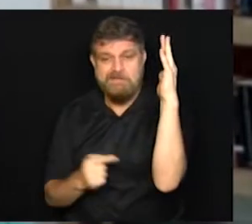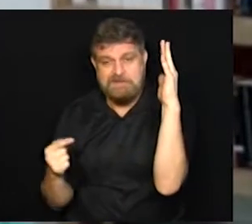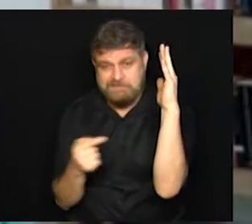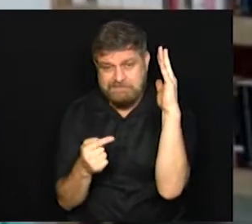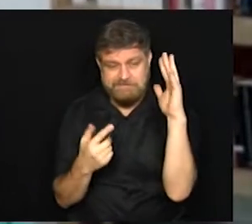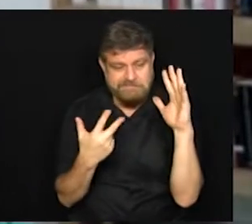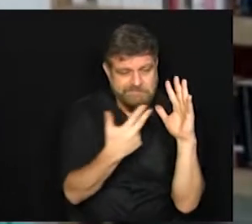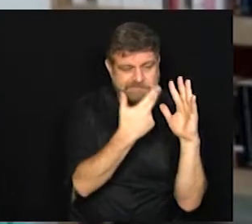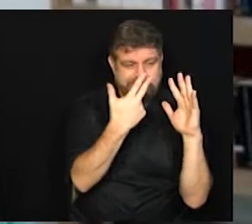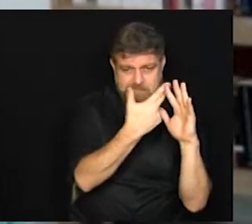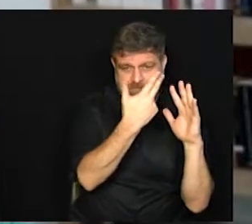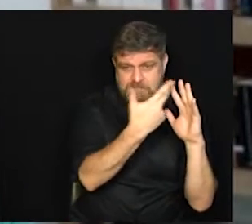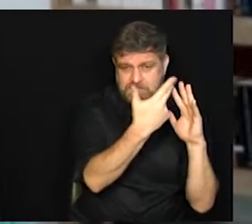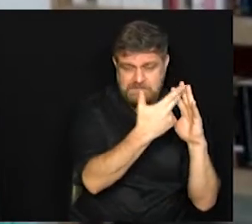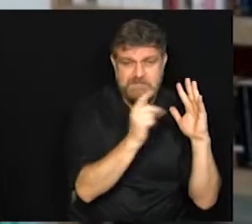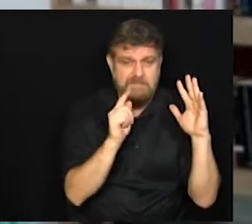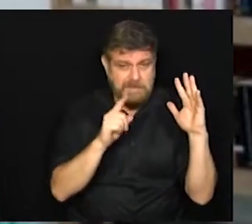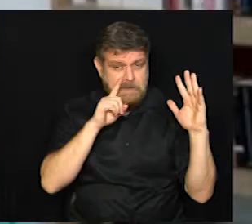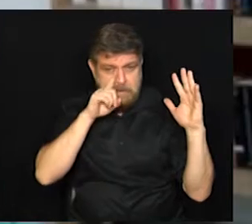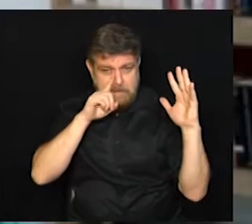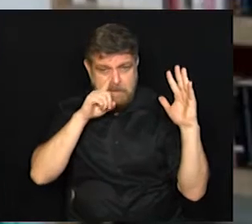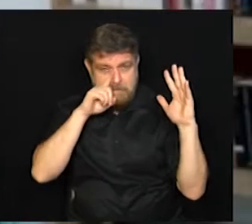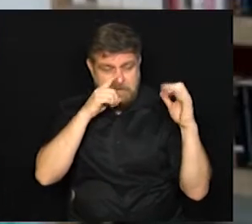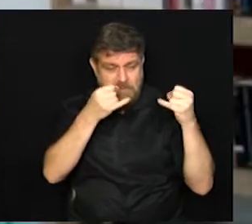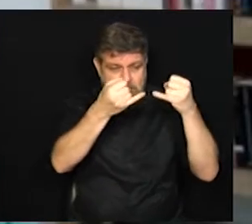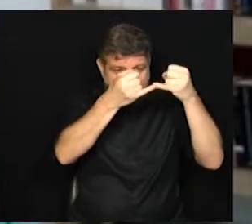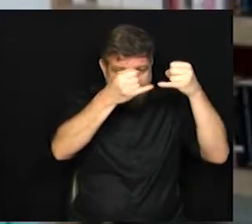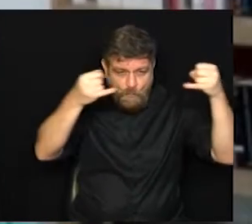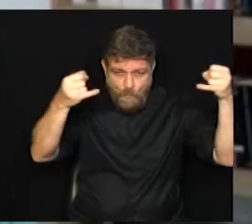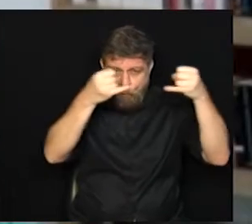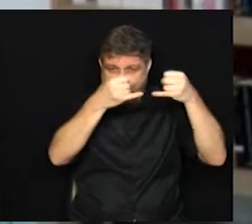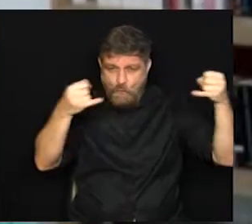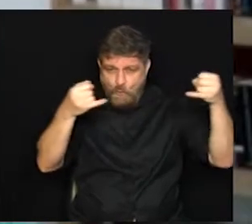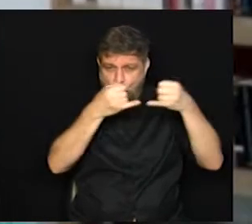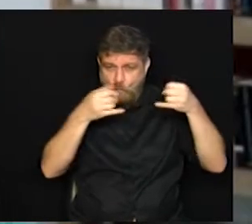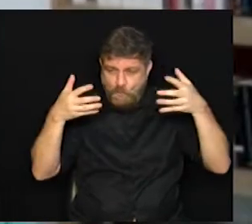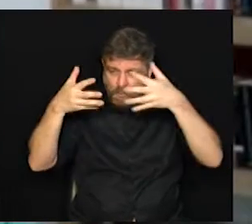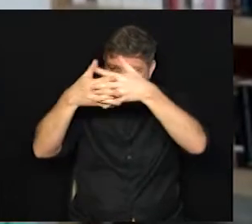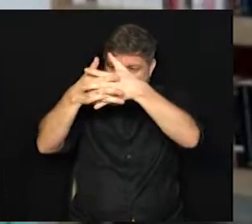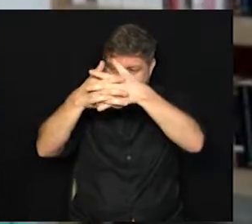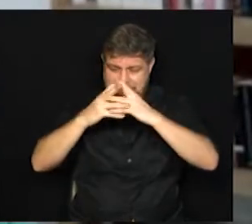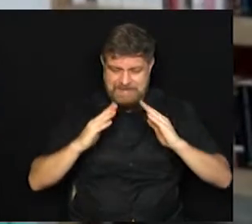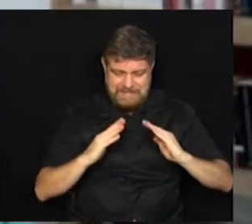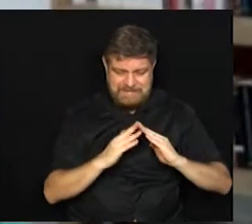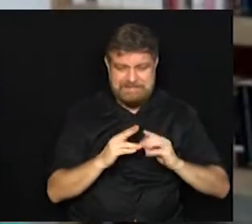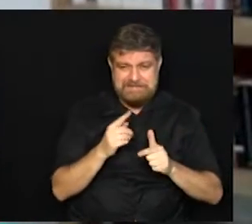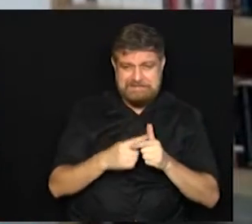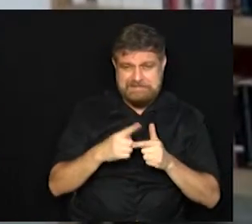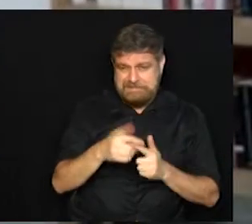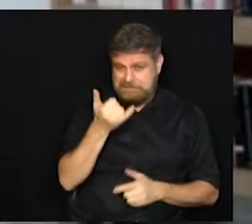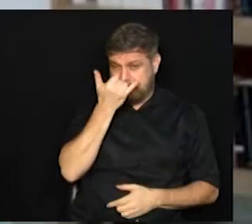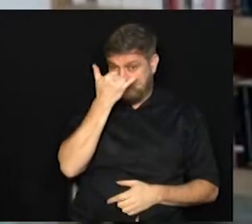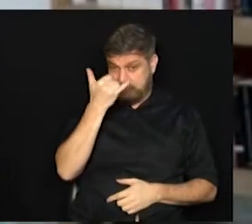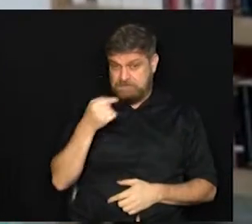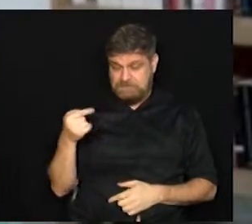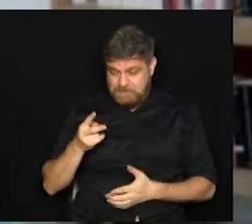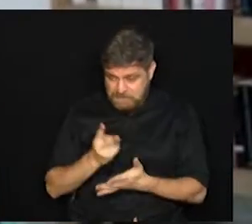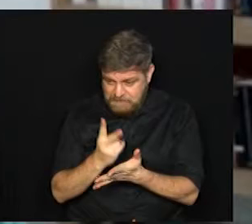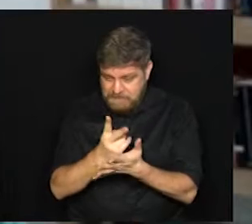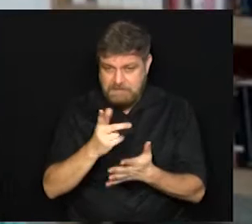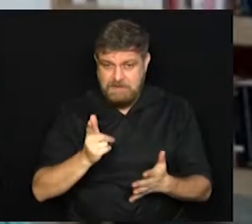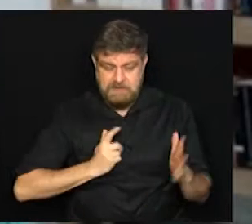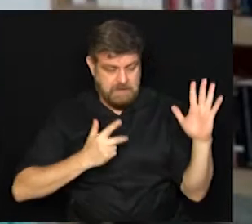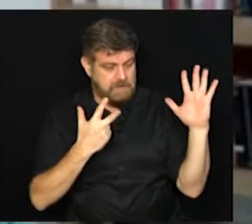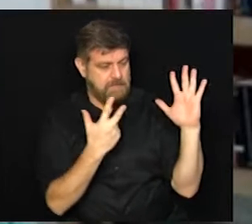as podas, pode comprometer fiação e muitas vezes cria problemas das casas, mas toda vez que você tem um processo